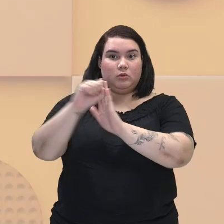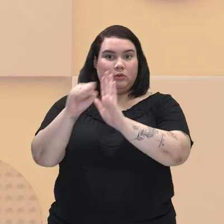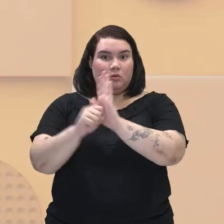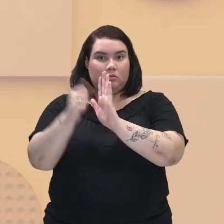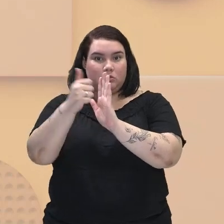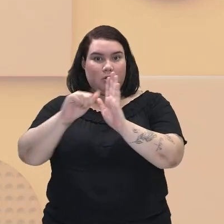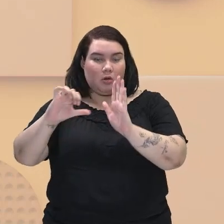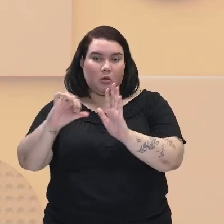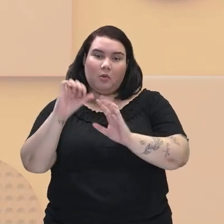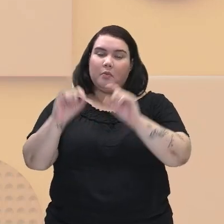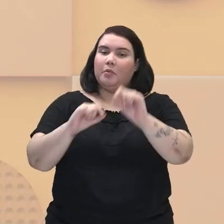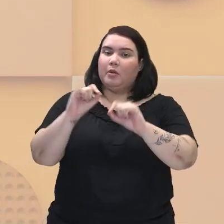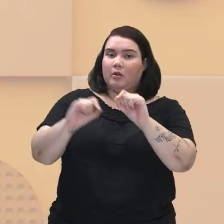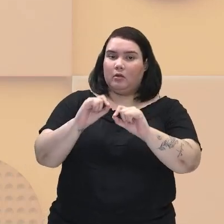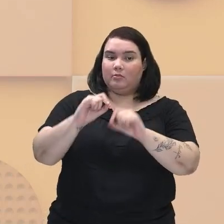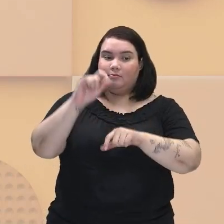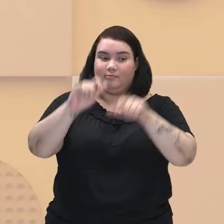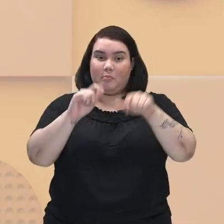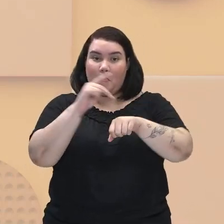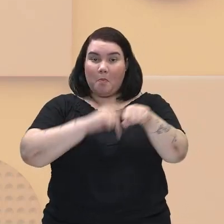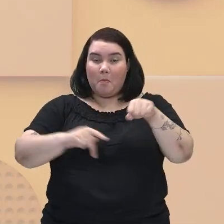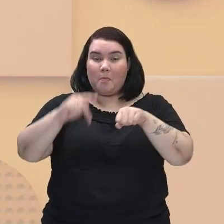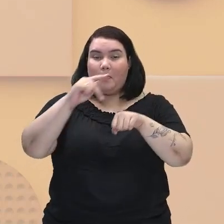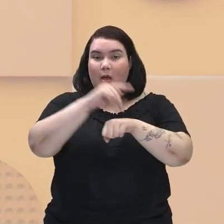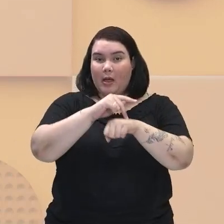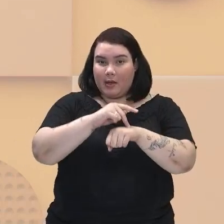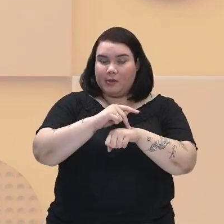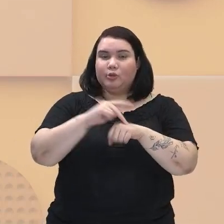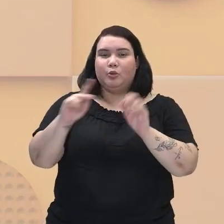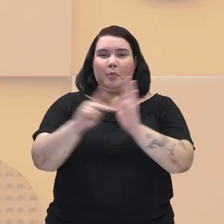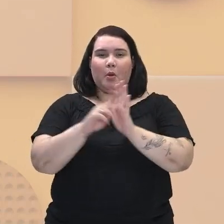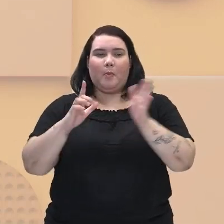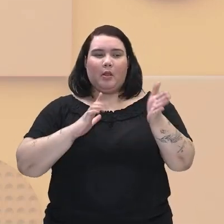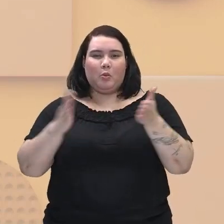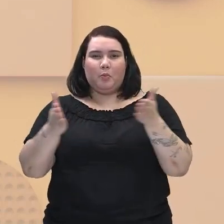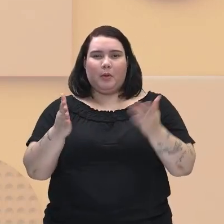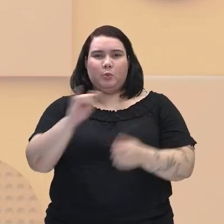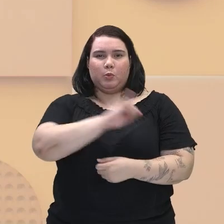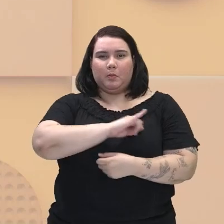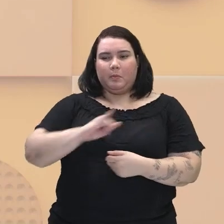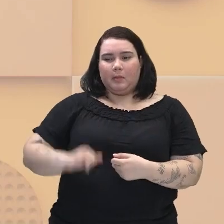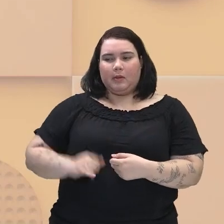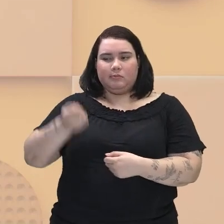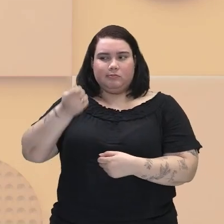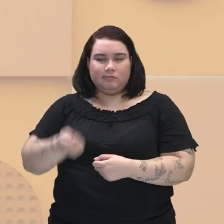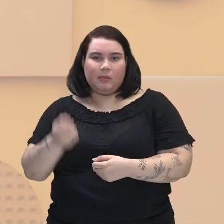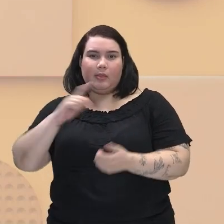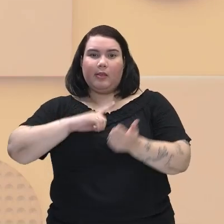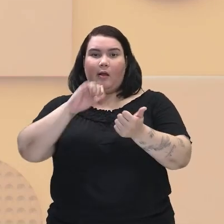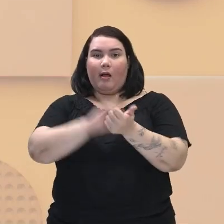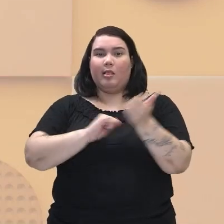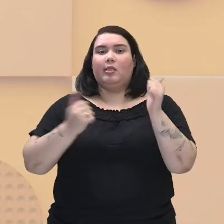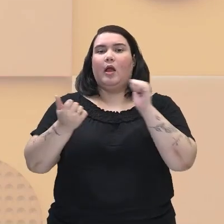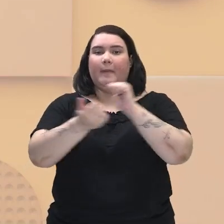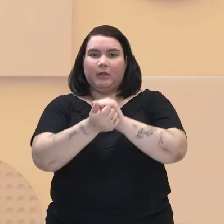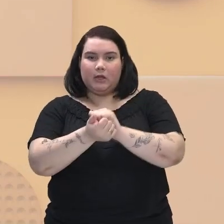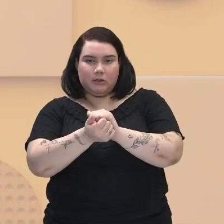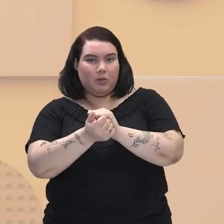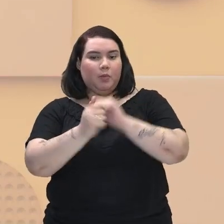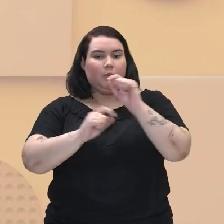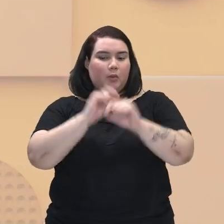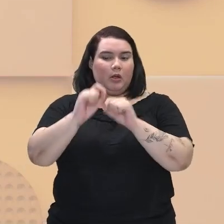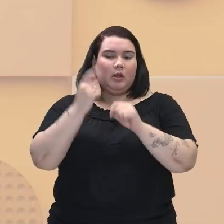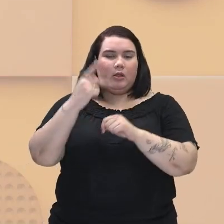que as nações imperialistas irão adaptar esse discurso biológico